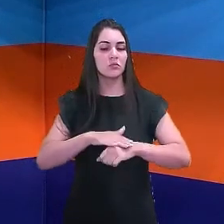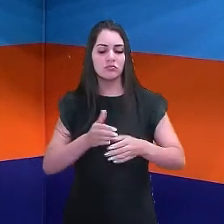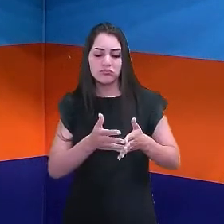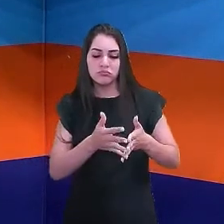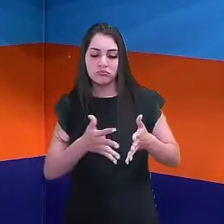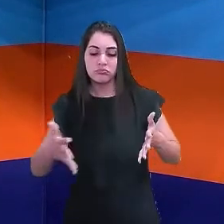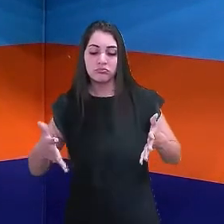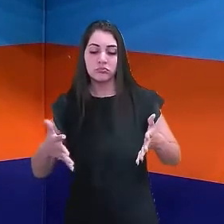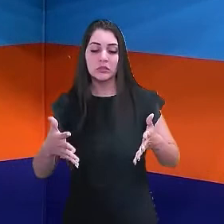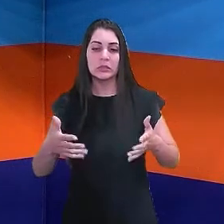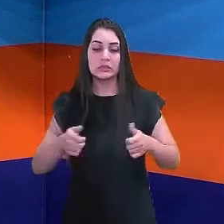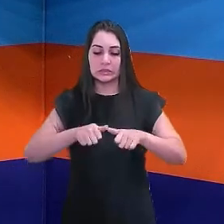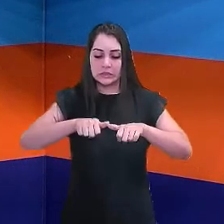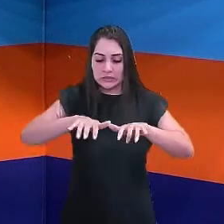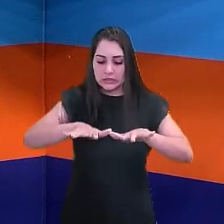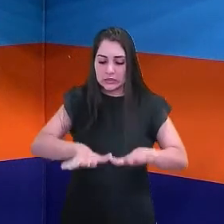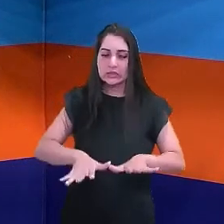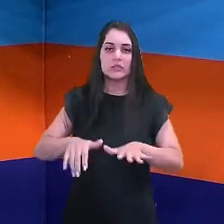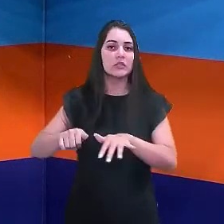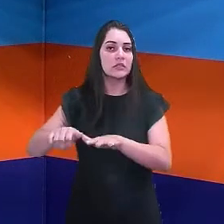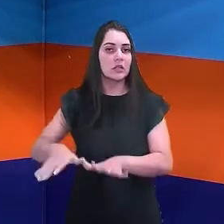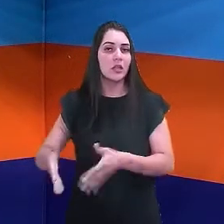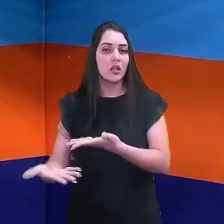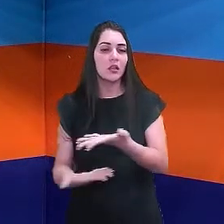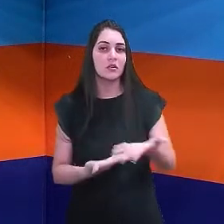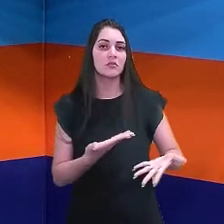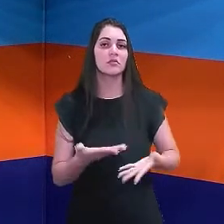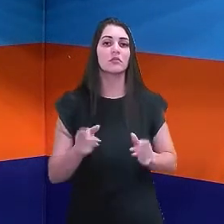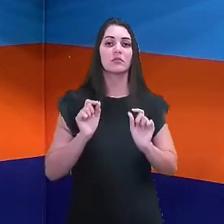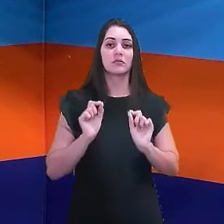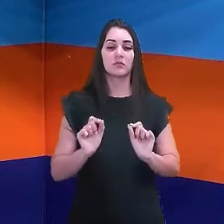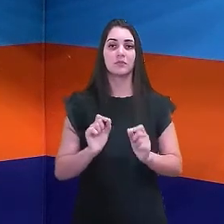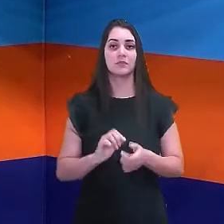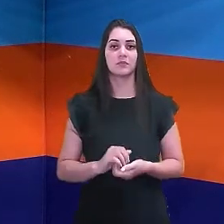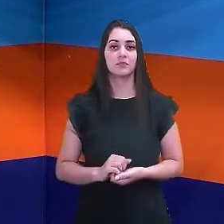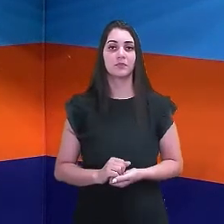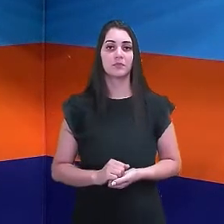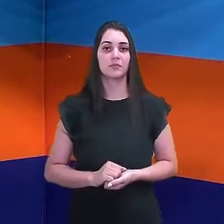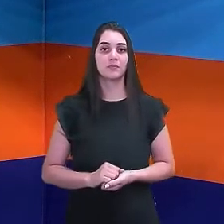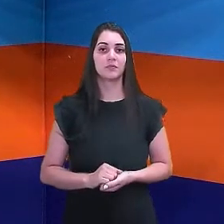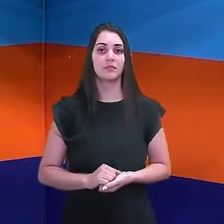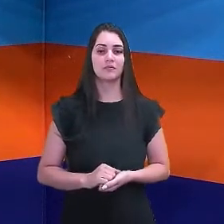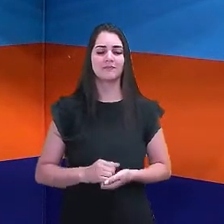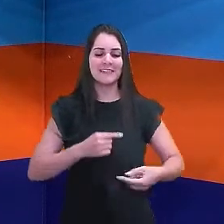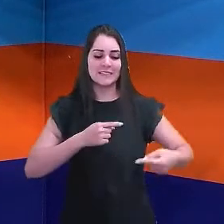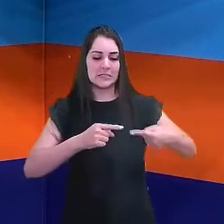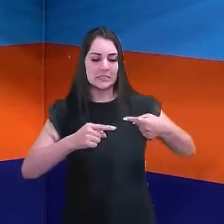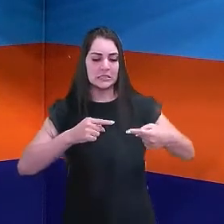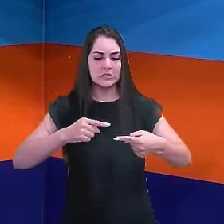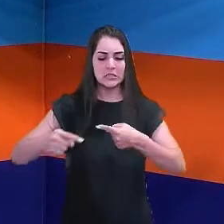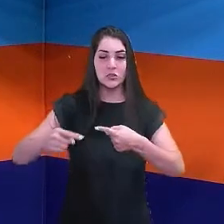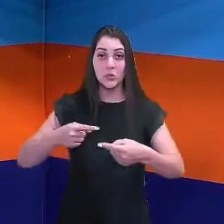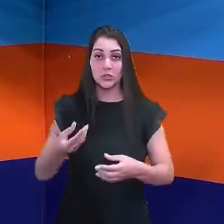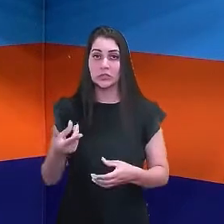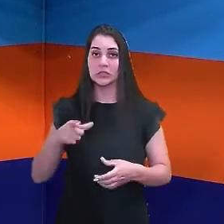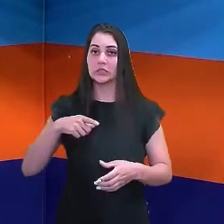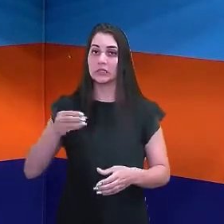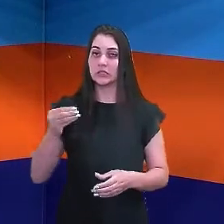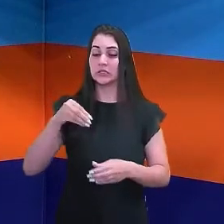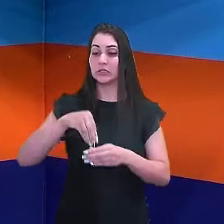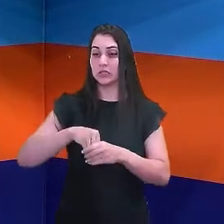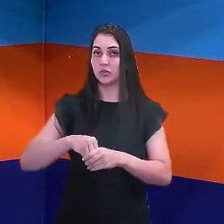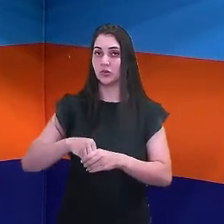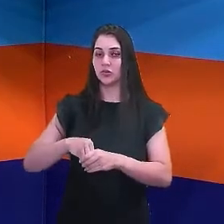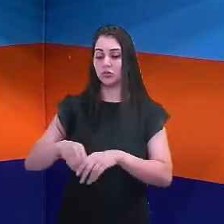de estabilidade com relação a disputas internas por